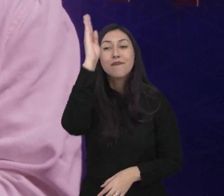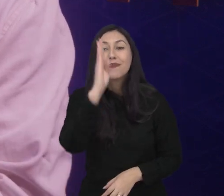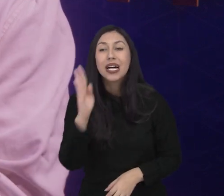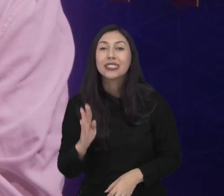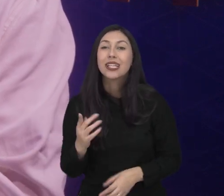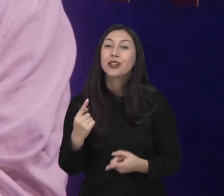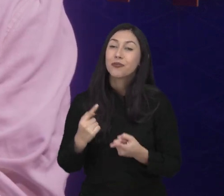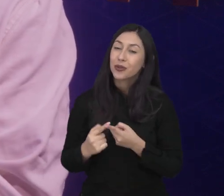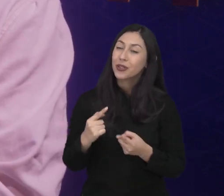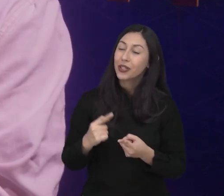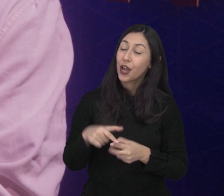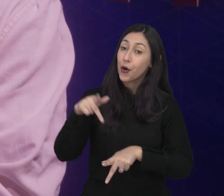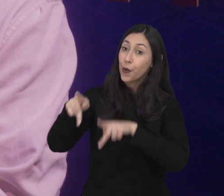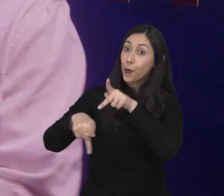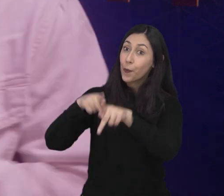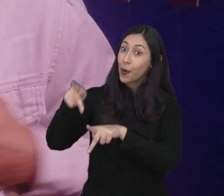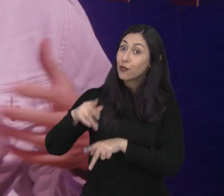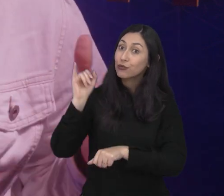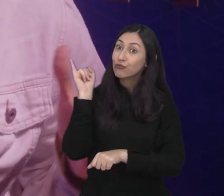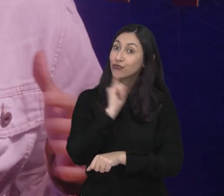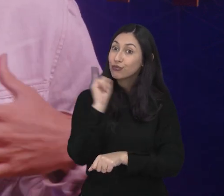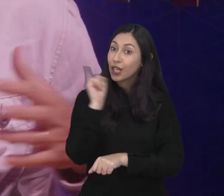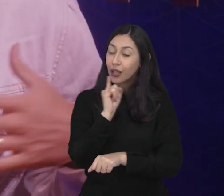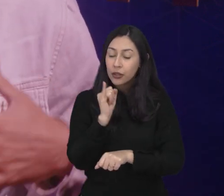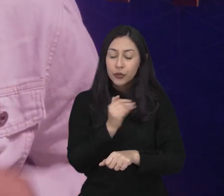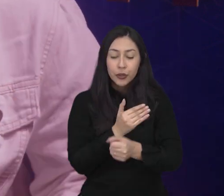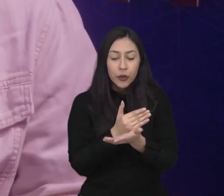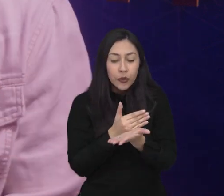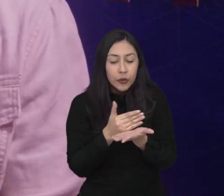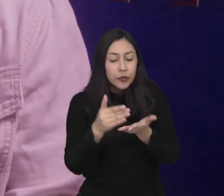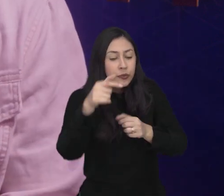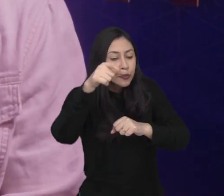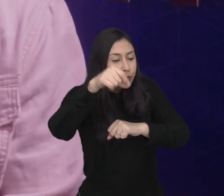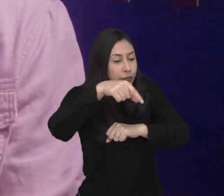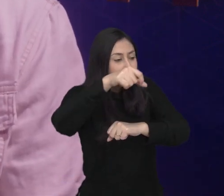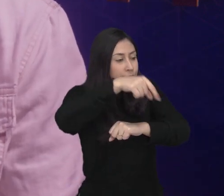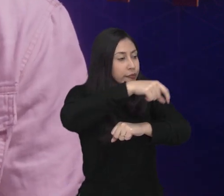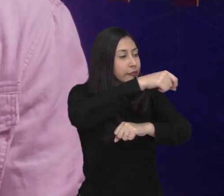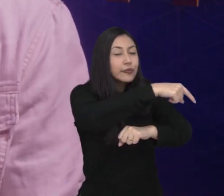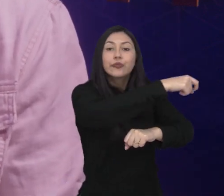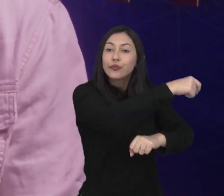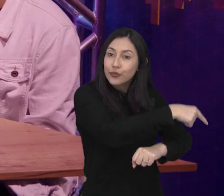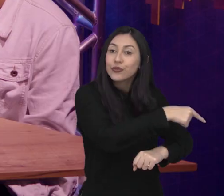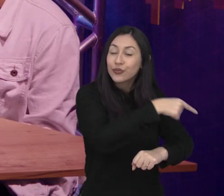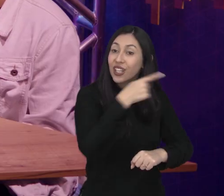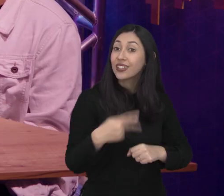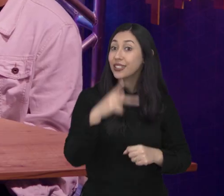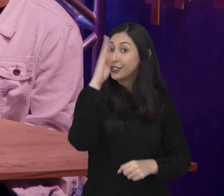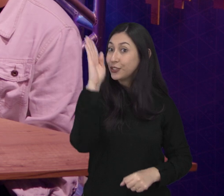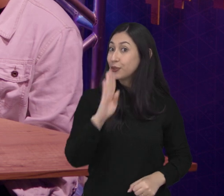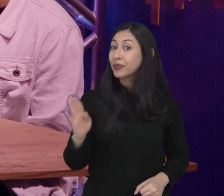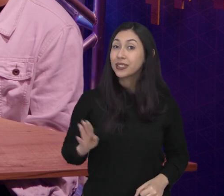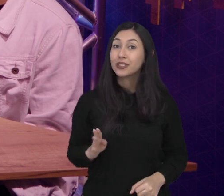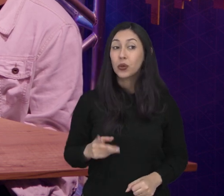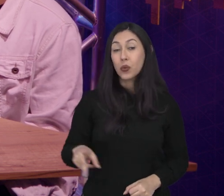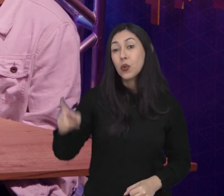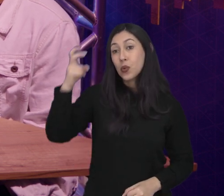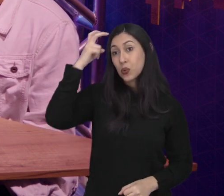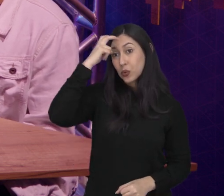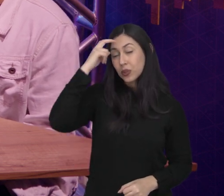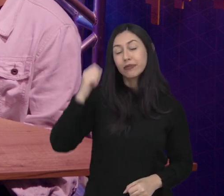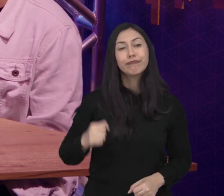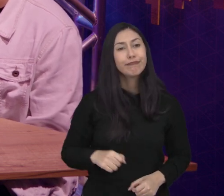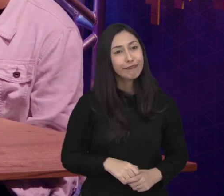aí, mas que foram os italianos que começaram a desenvolver isso aqui no Brasil, né? Porque trouxeram